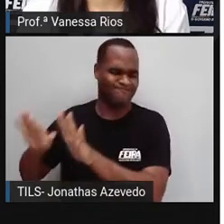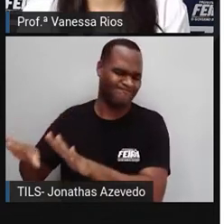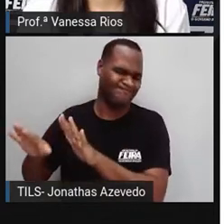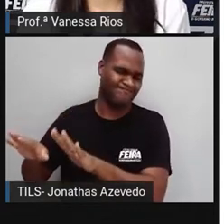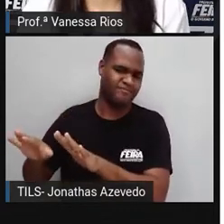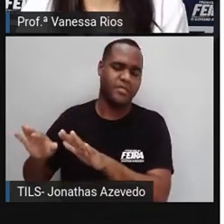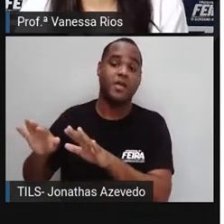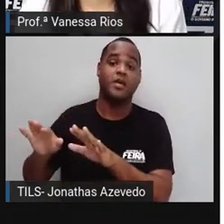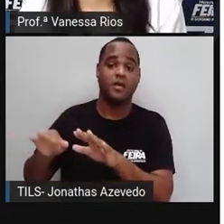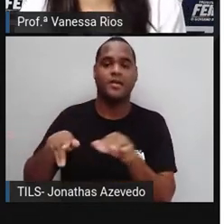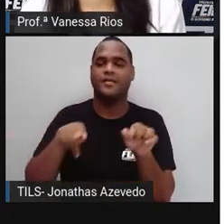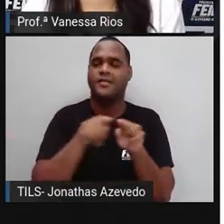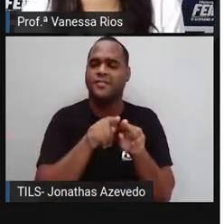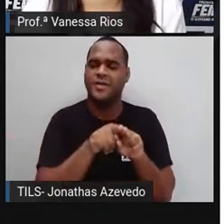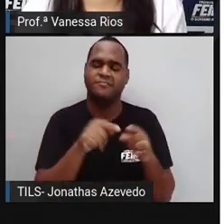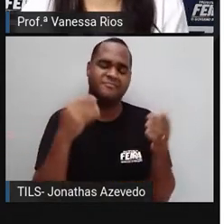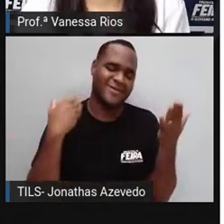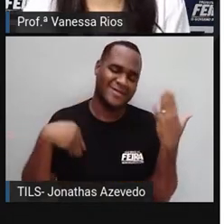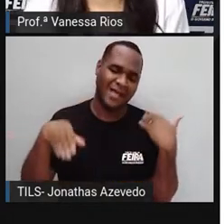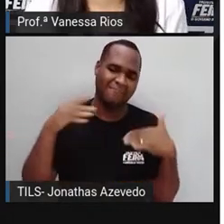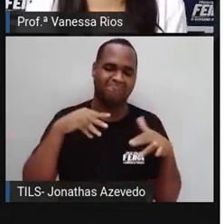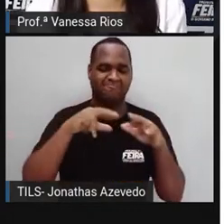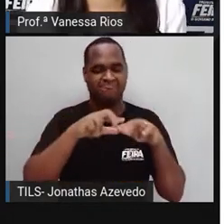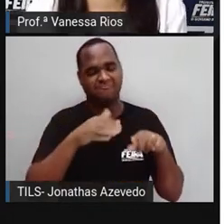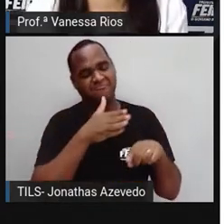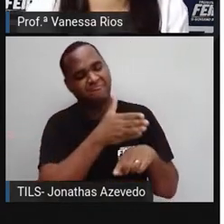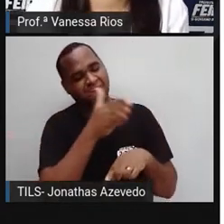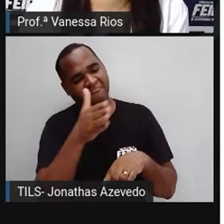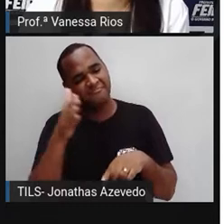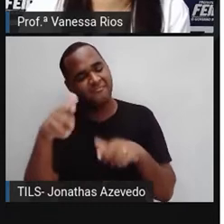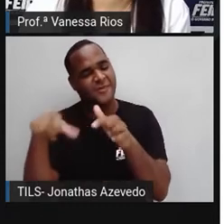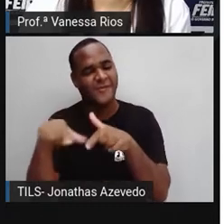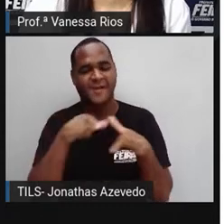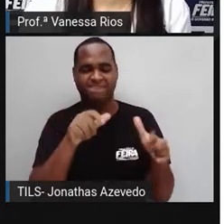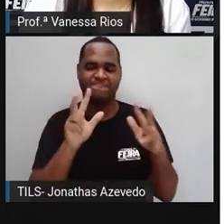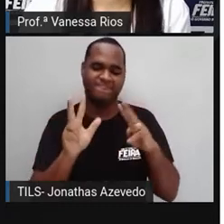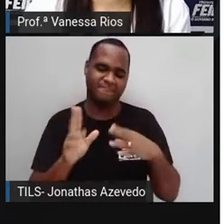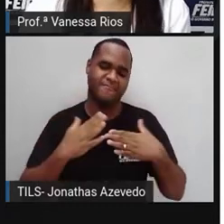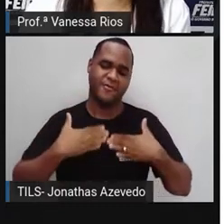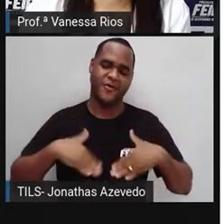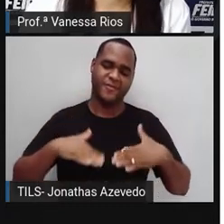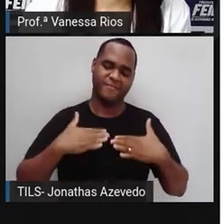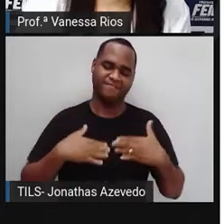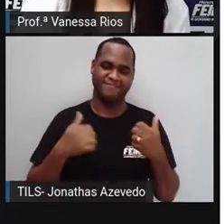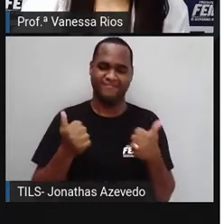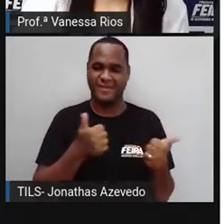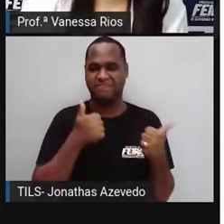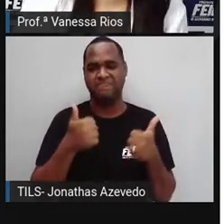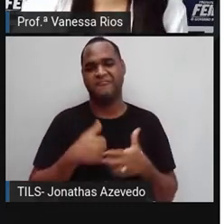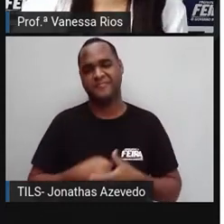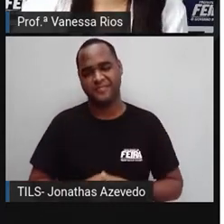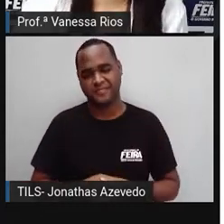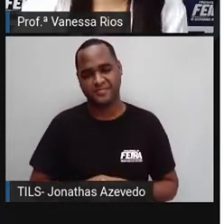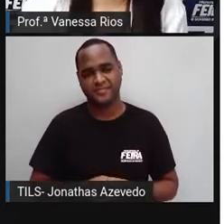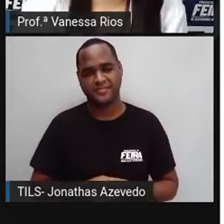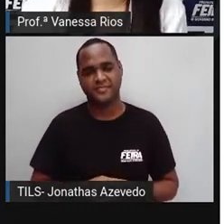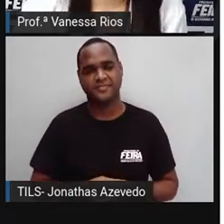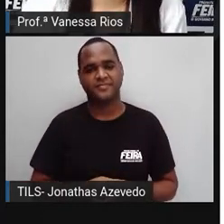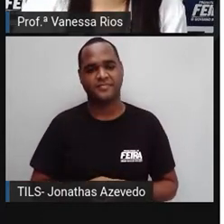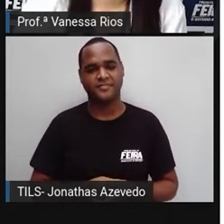escolares para também passar por esse momento, por esse período de descanso de relaxamento.